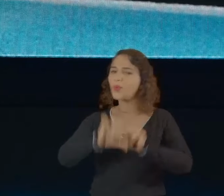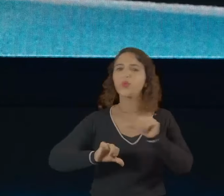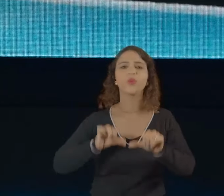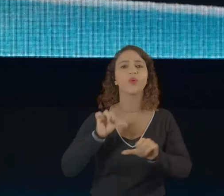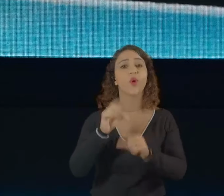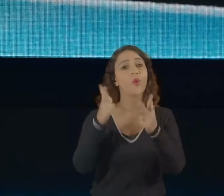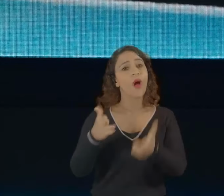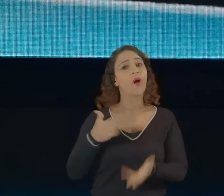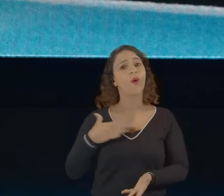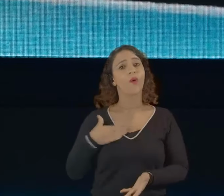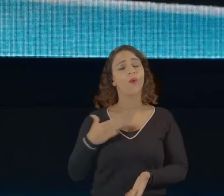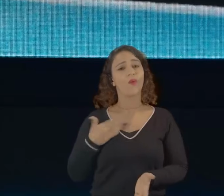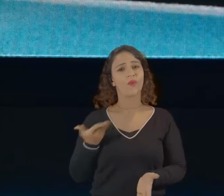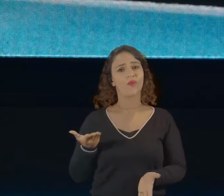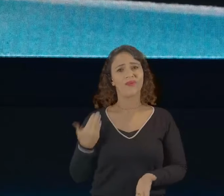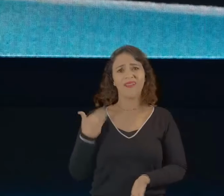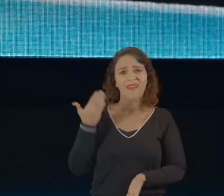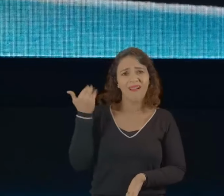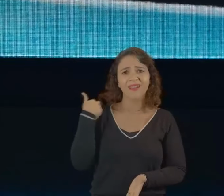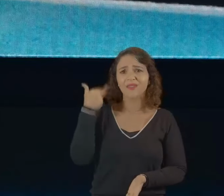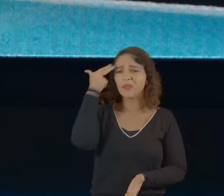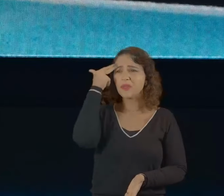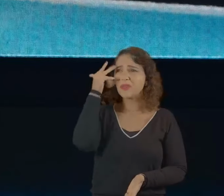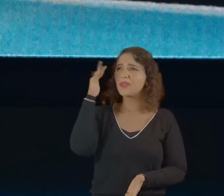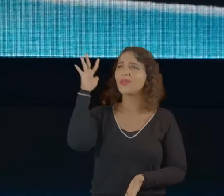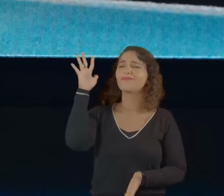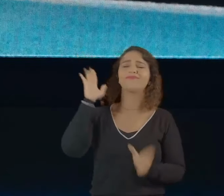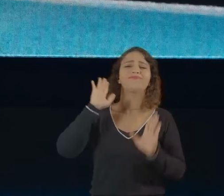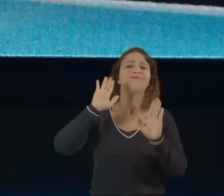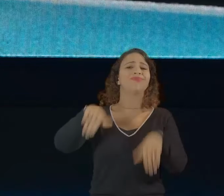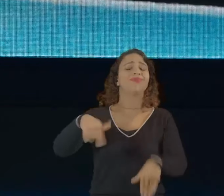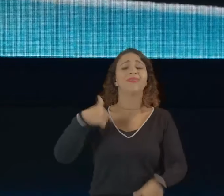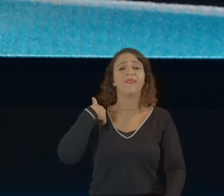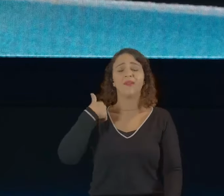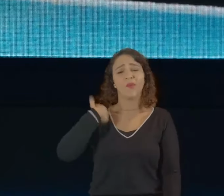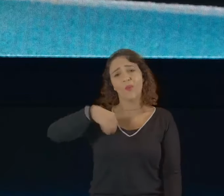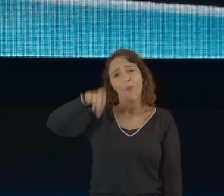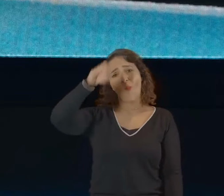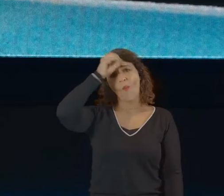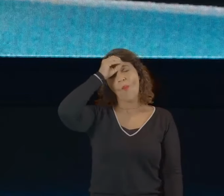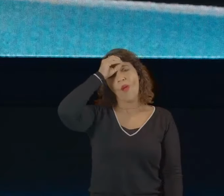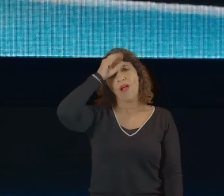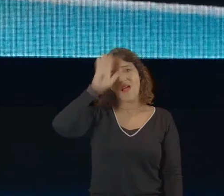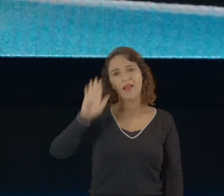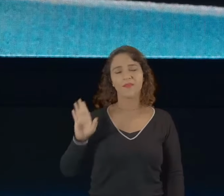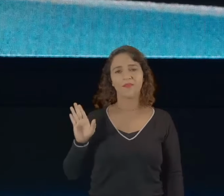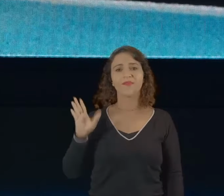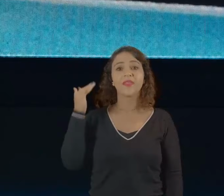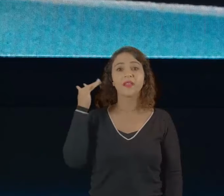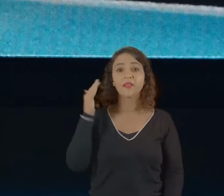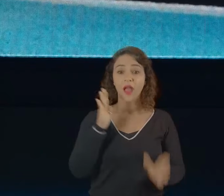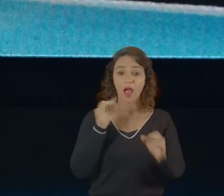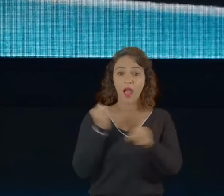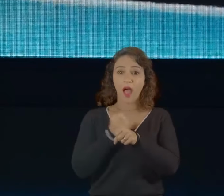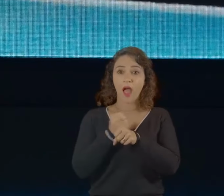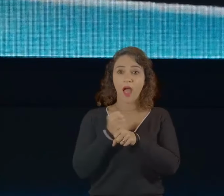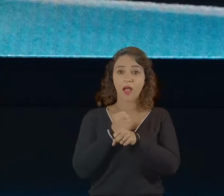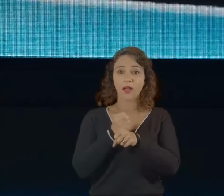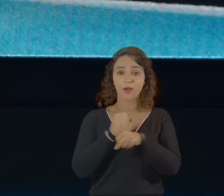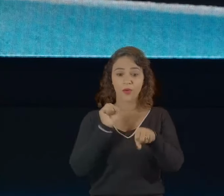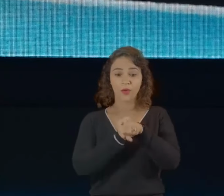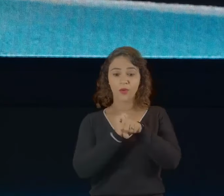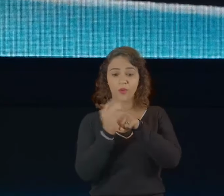mudou. Eu não tinha nem sonho do que Deus ia fazer comigo. No ano da pandemia, eu já